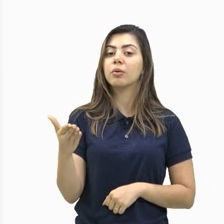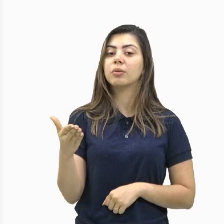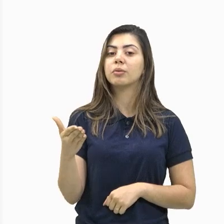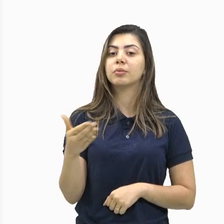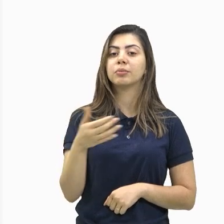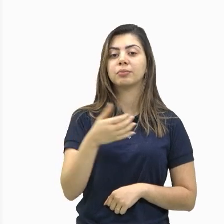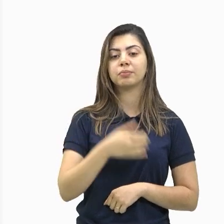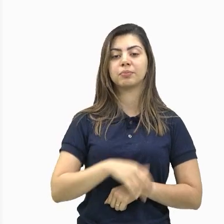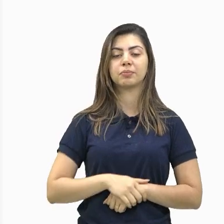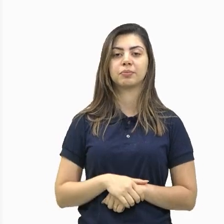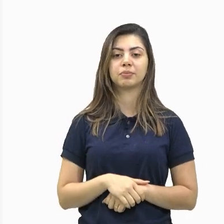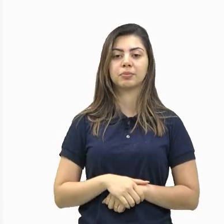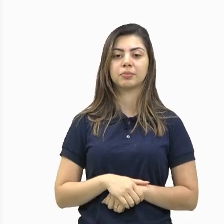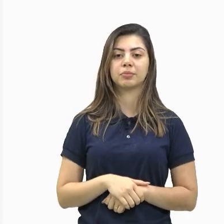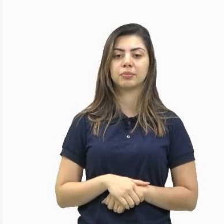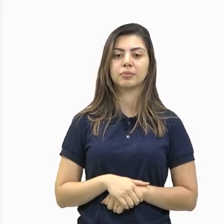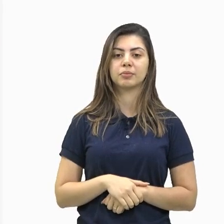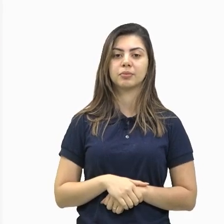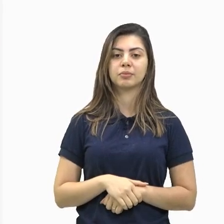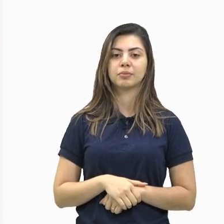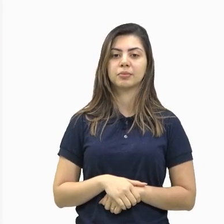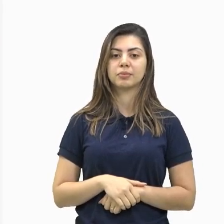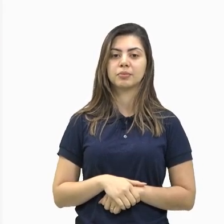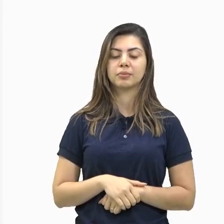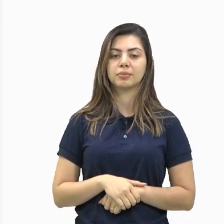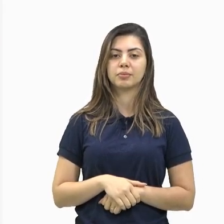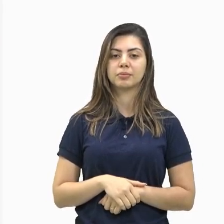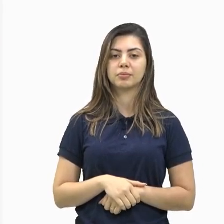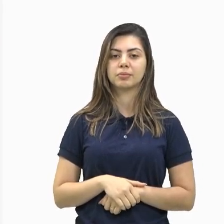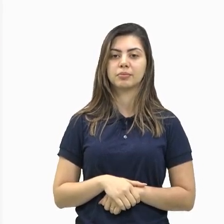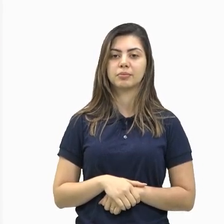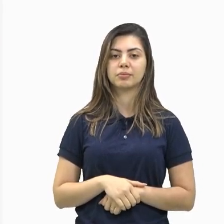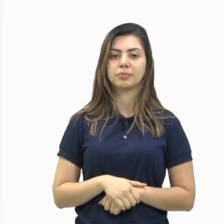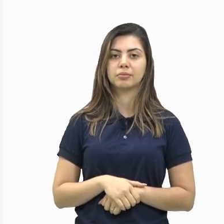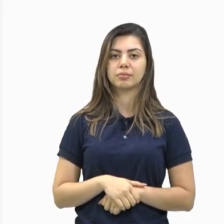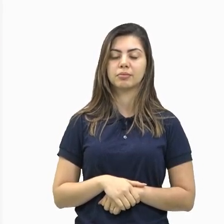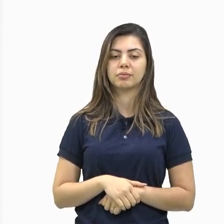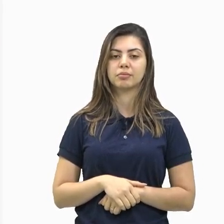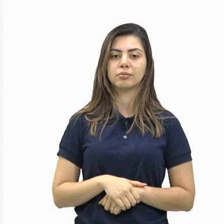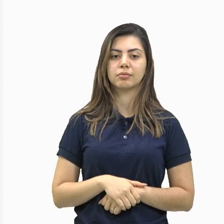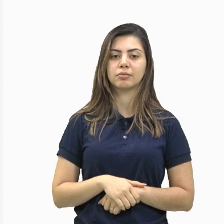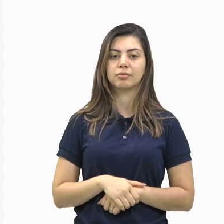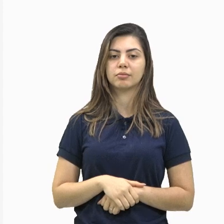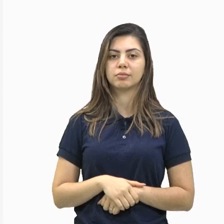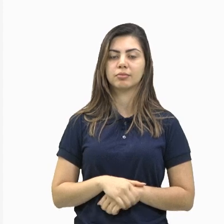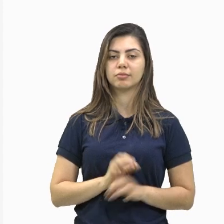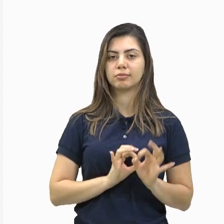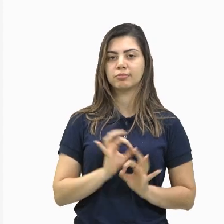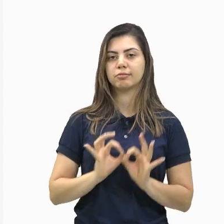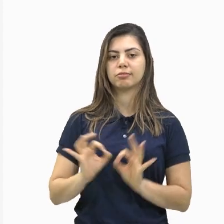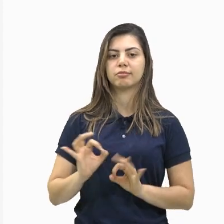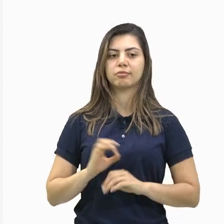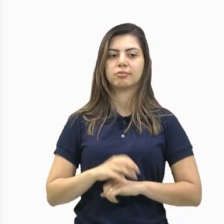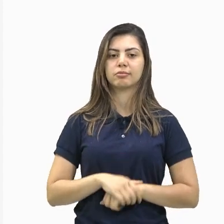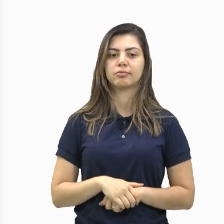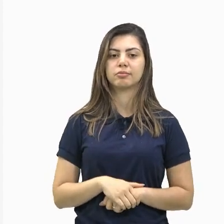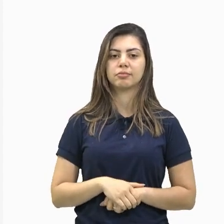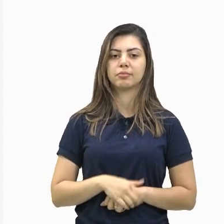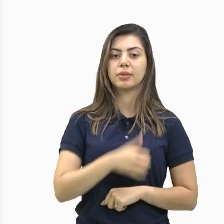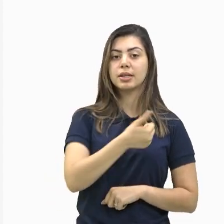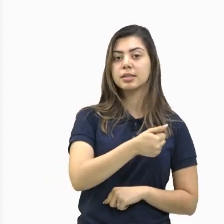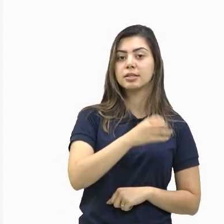80. Perdão, pessoal. Vou só voltar aqui no nosso cartela. Só pagar bem que tem um detalhe. 100